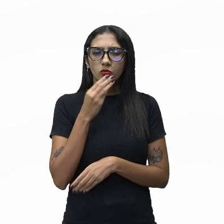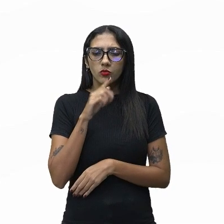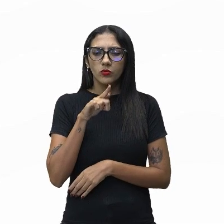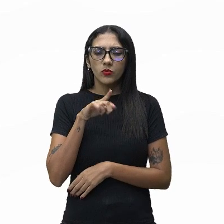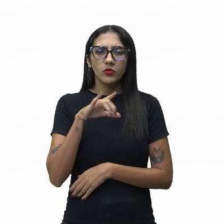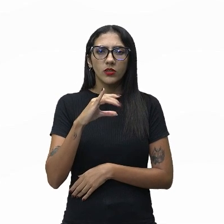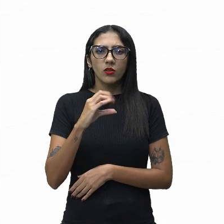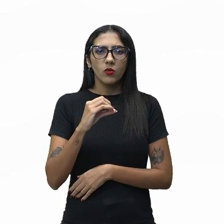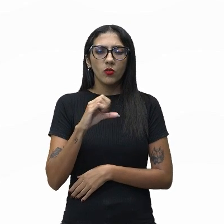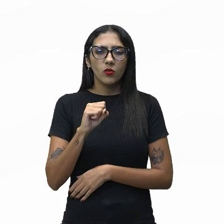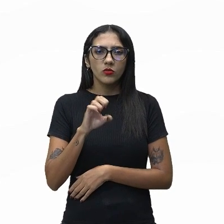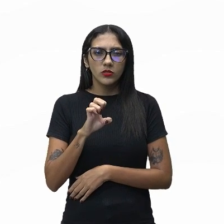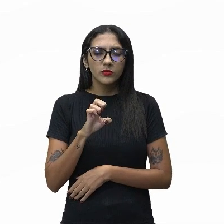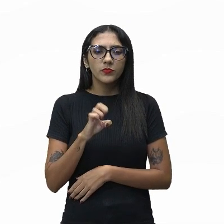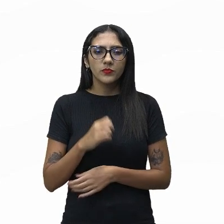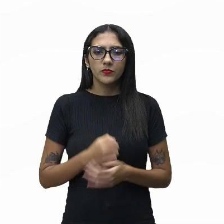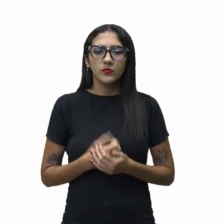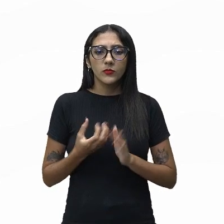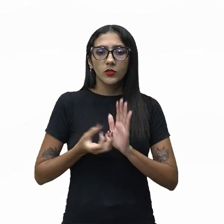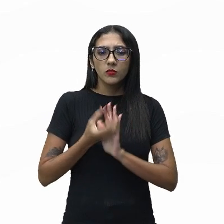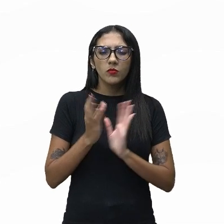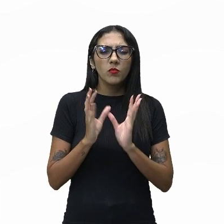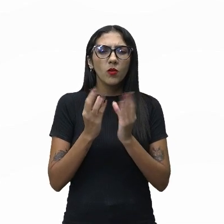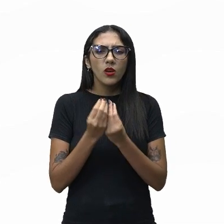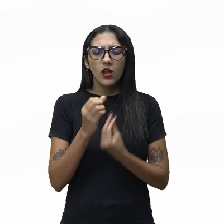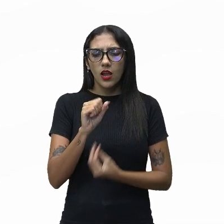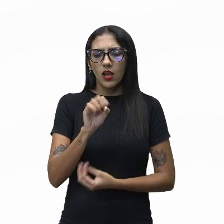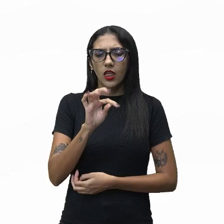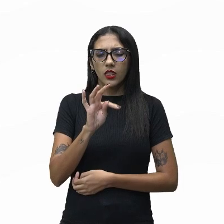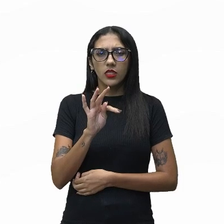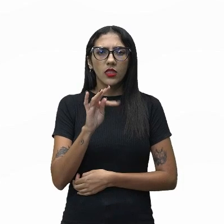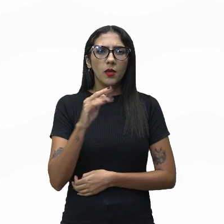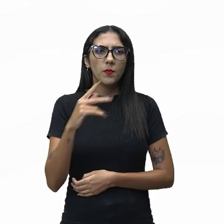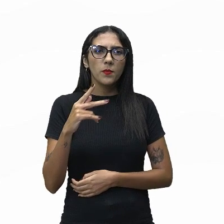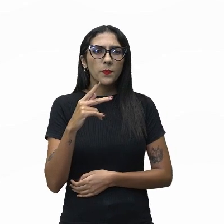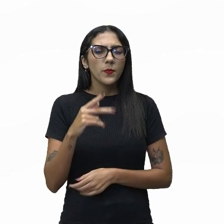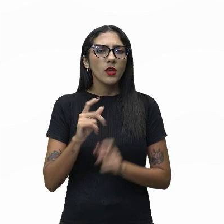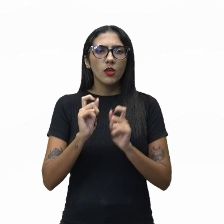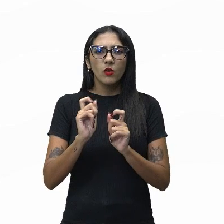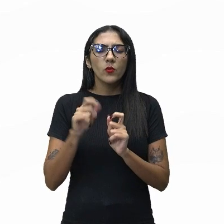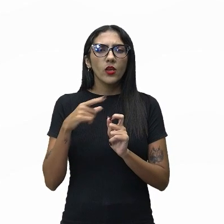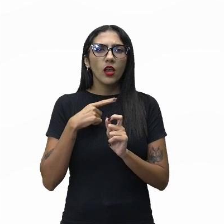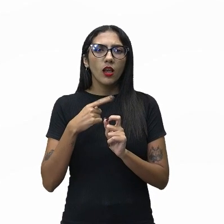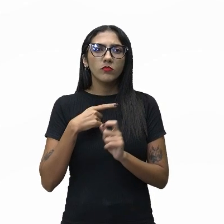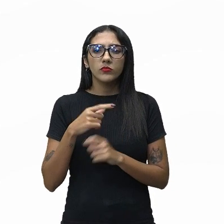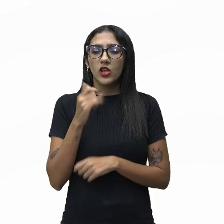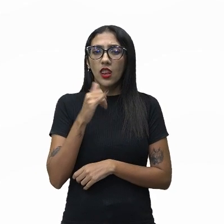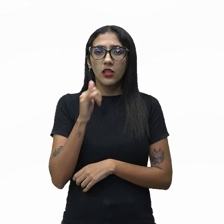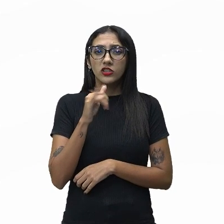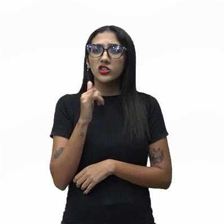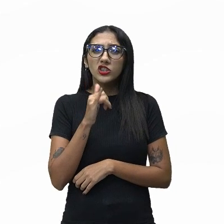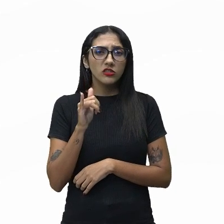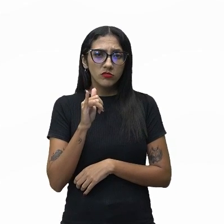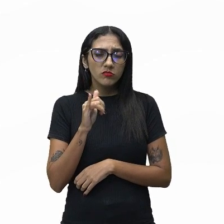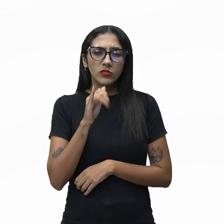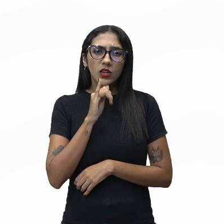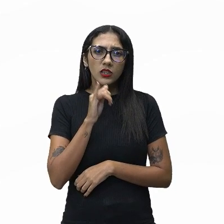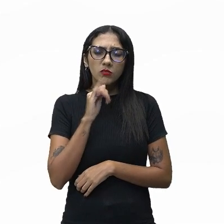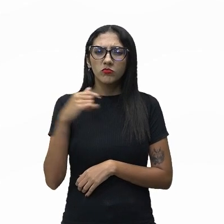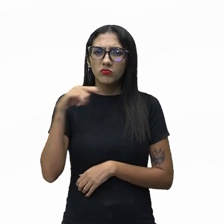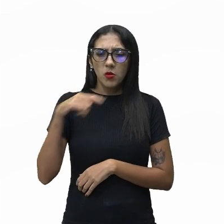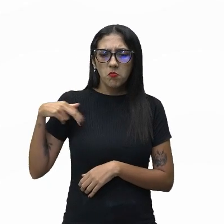oxigênio em moléculas de ATP. Então, o que são essas moléculas de ATP? São moléculas de energia. Quando você está ali